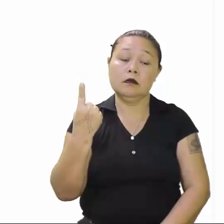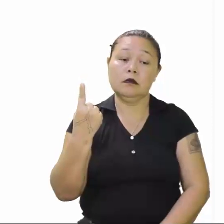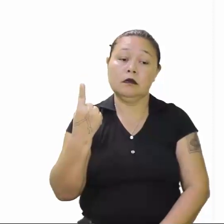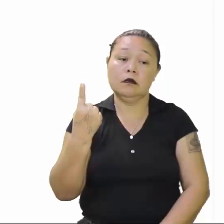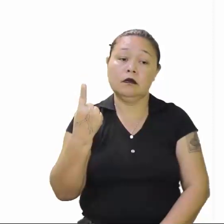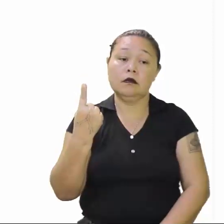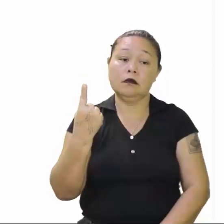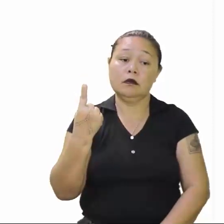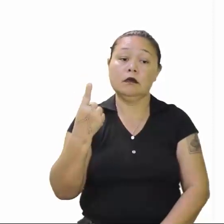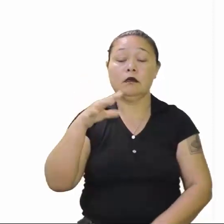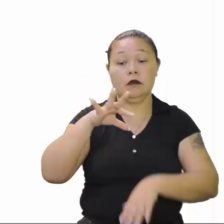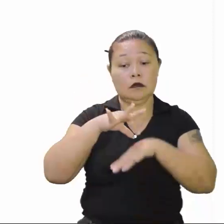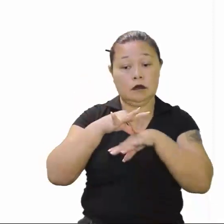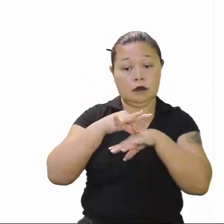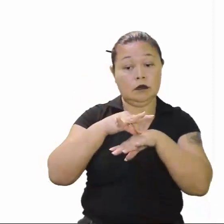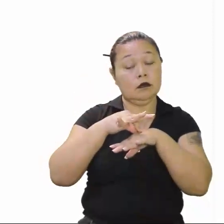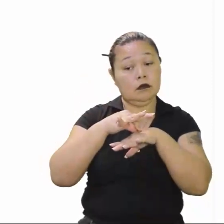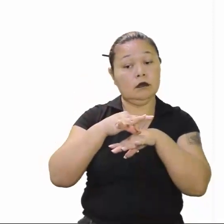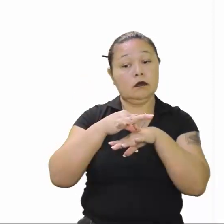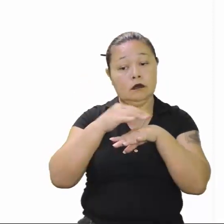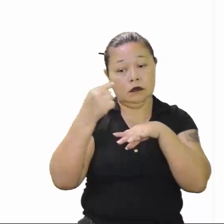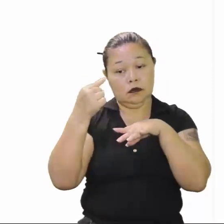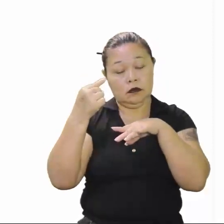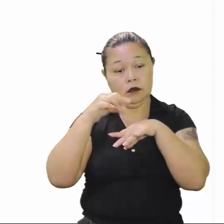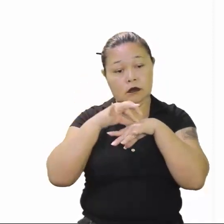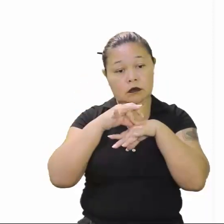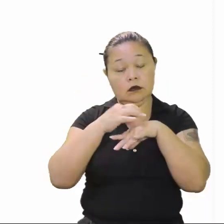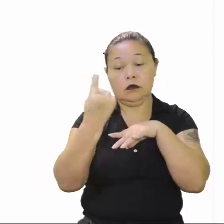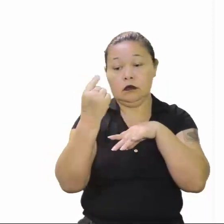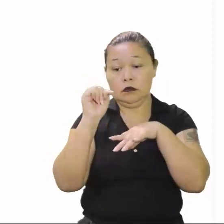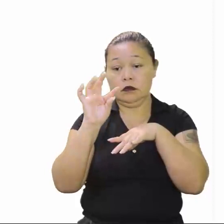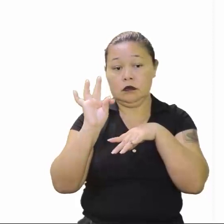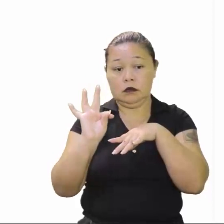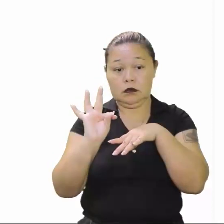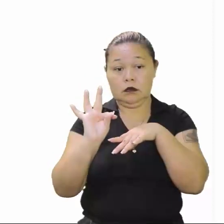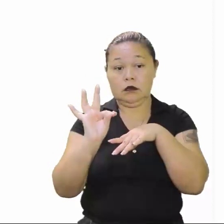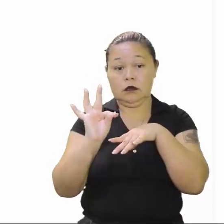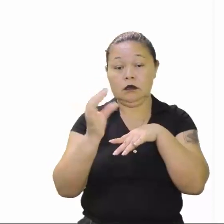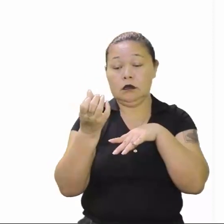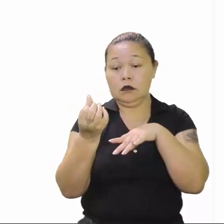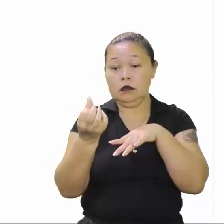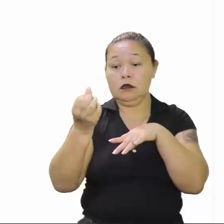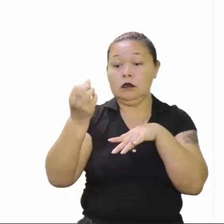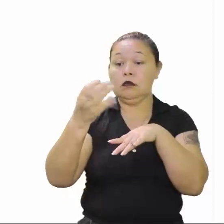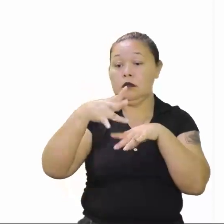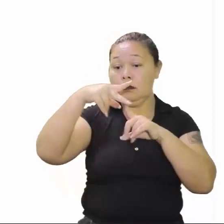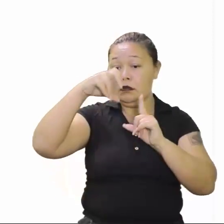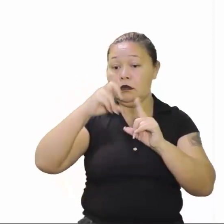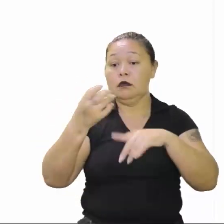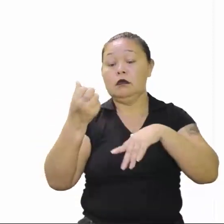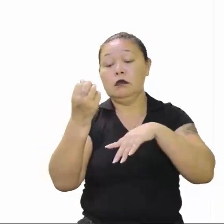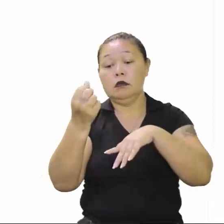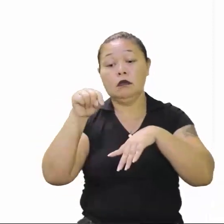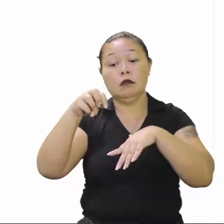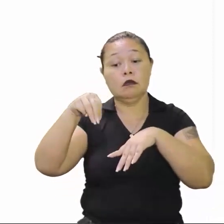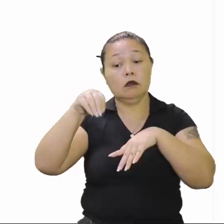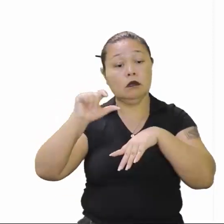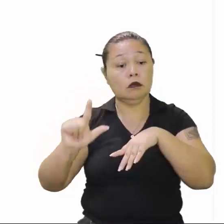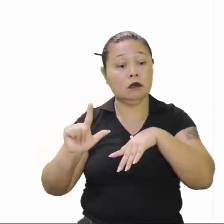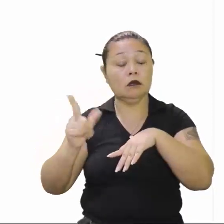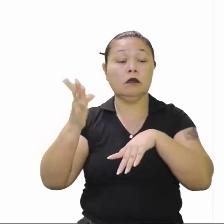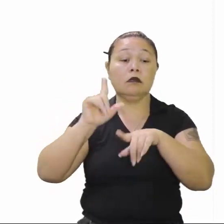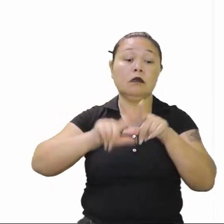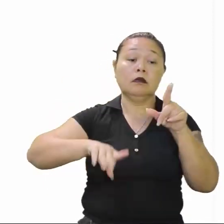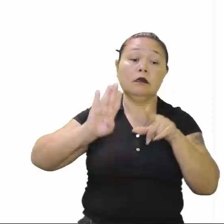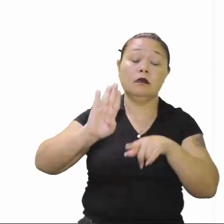A carne, será que corresponde a 1.000 toneladas, 6.000, e o refrigerante 6.000 mililitros? Na